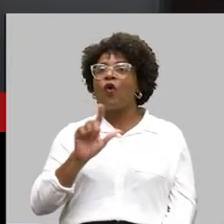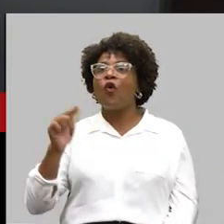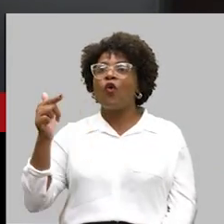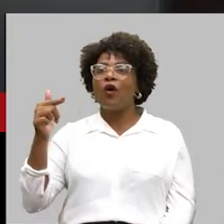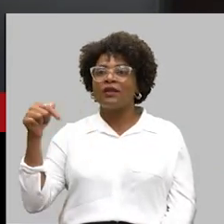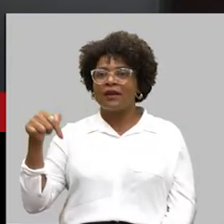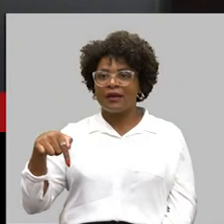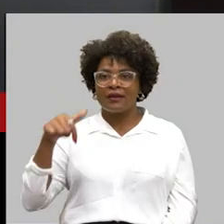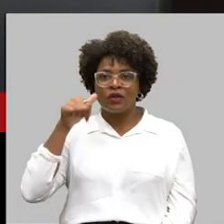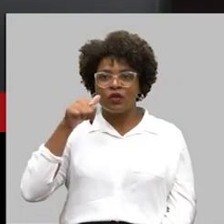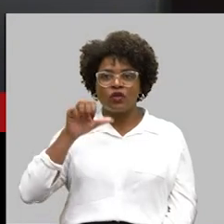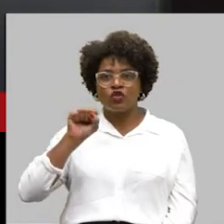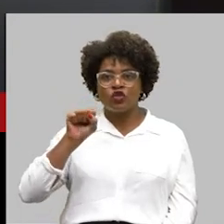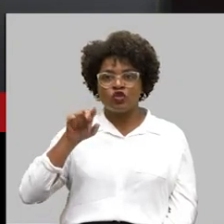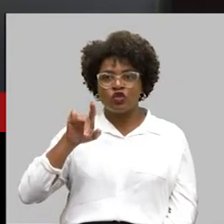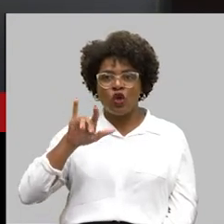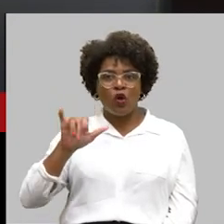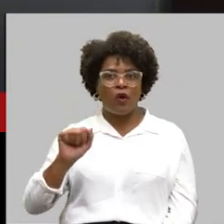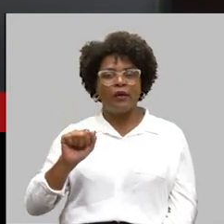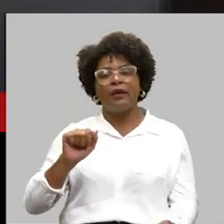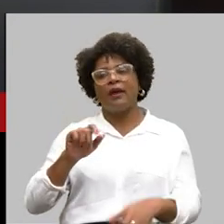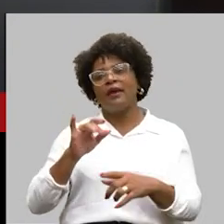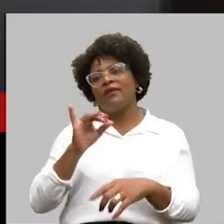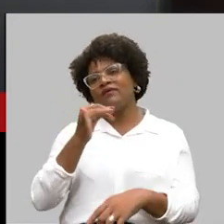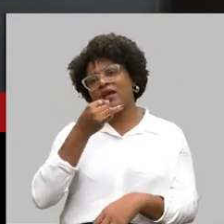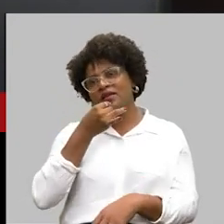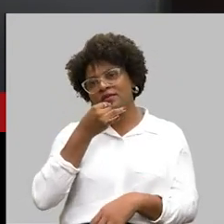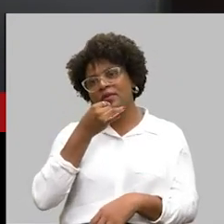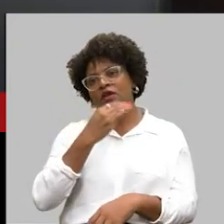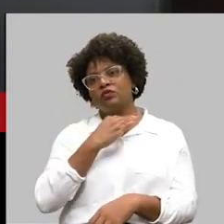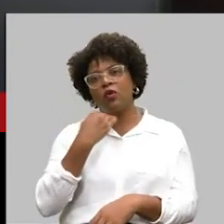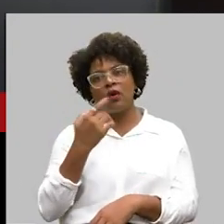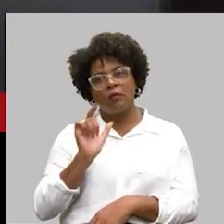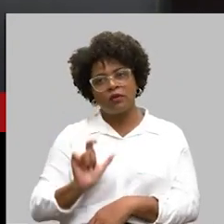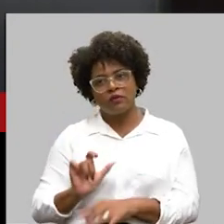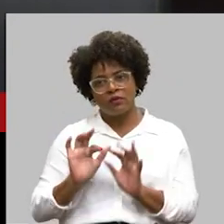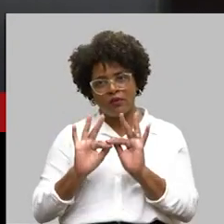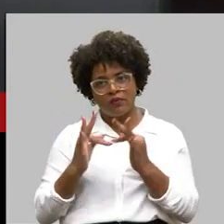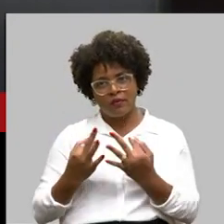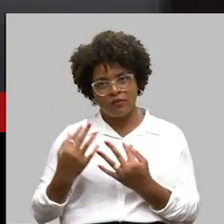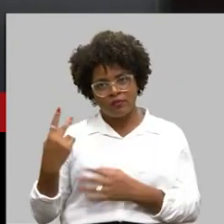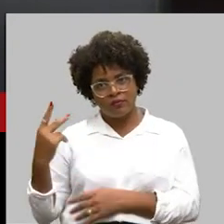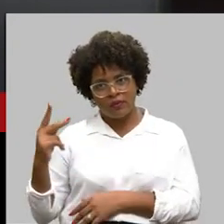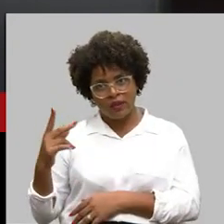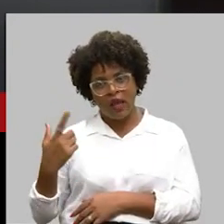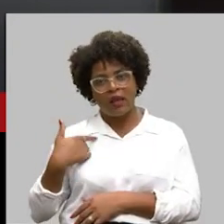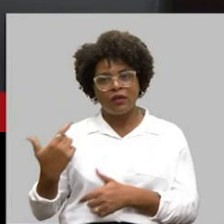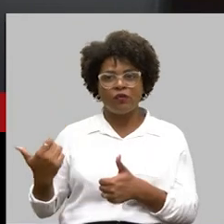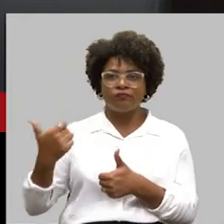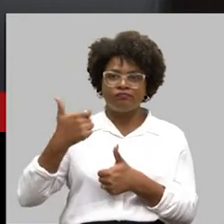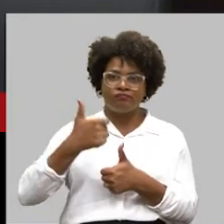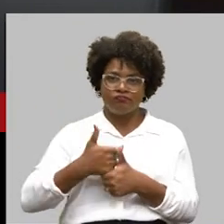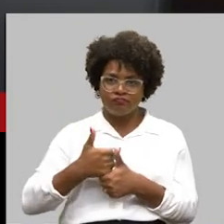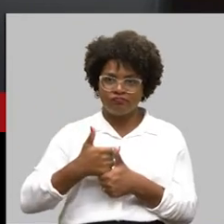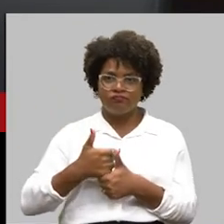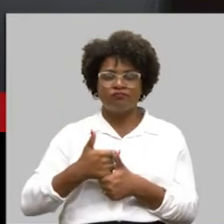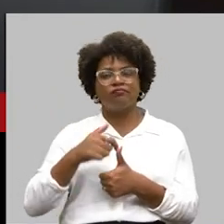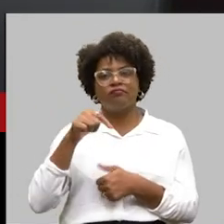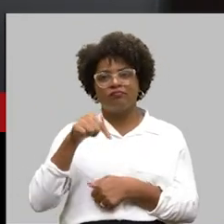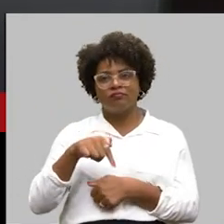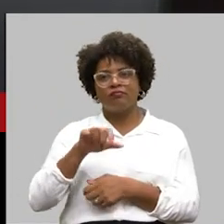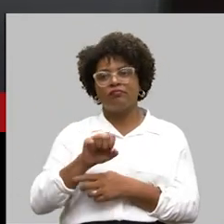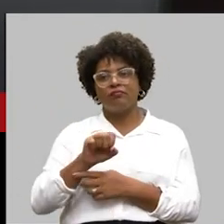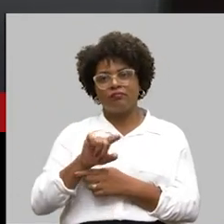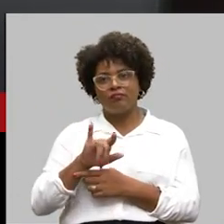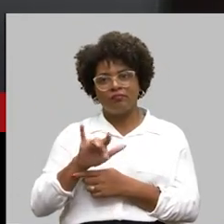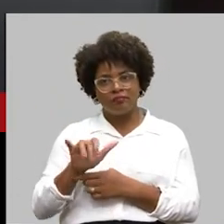mas também perdeu uma parente né E daí eh fui convidada e estou aqui de